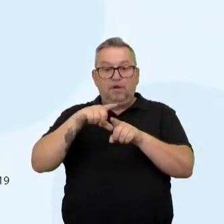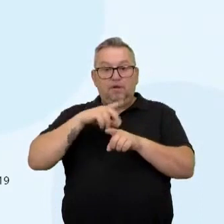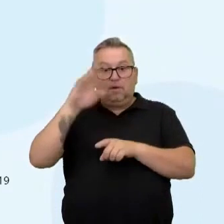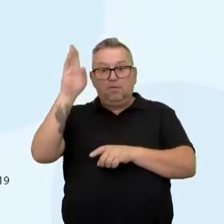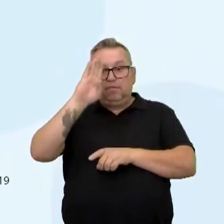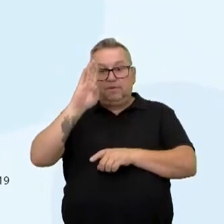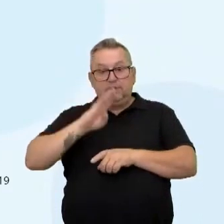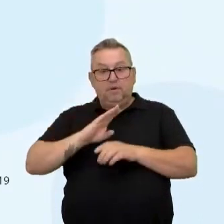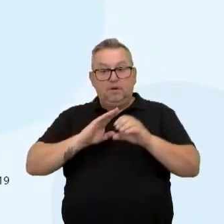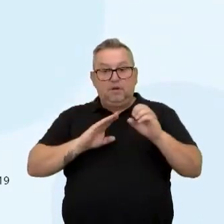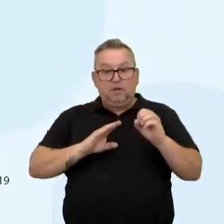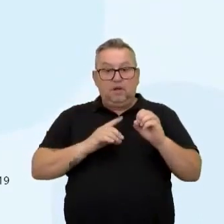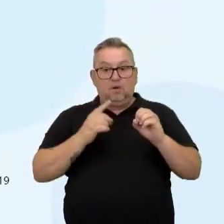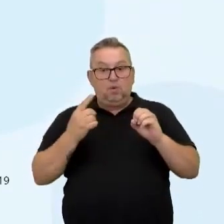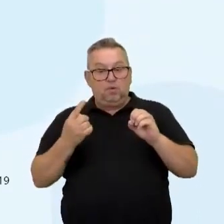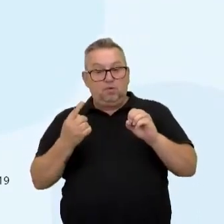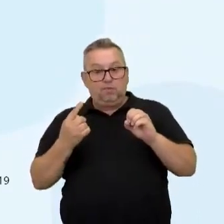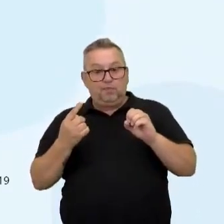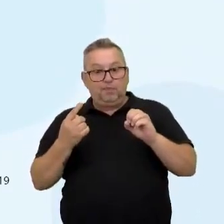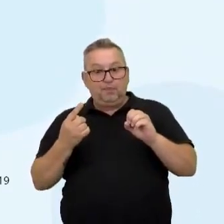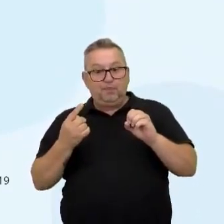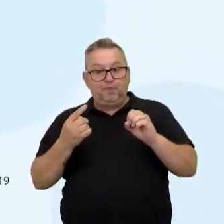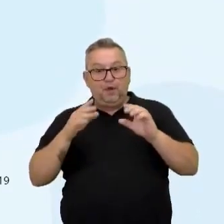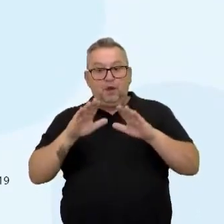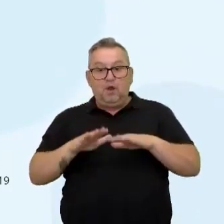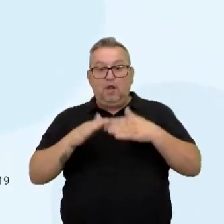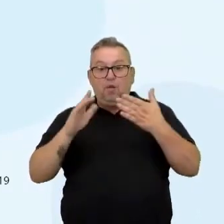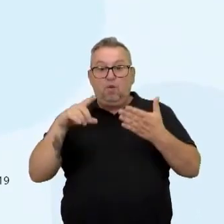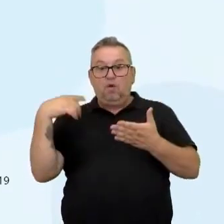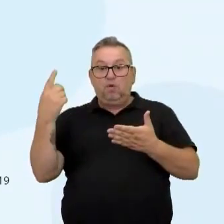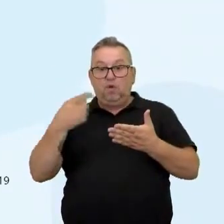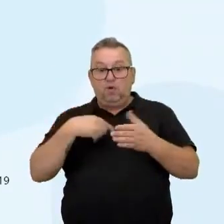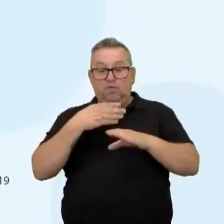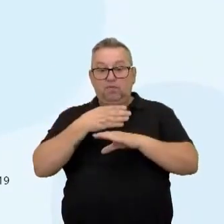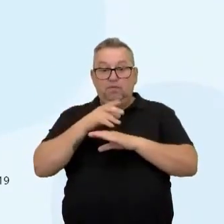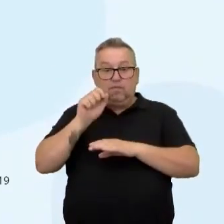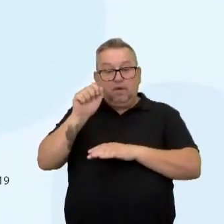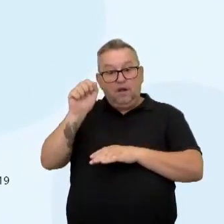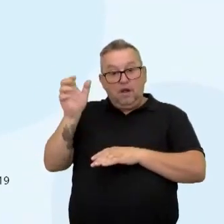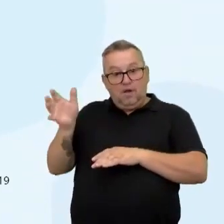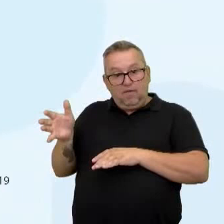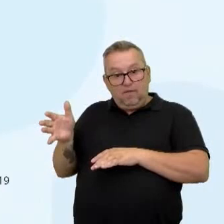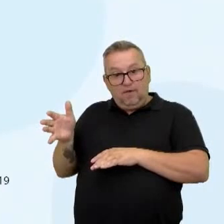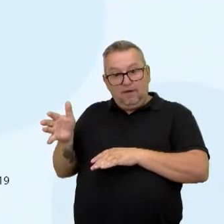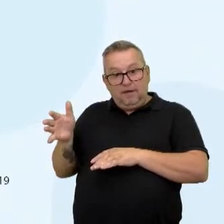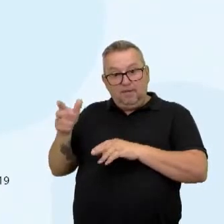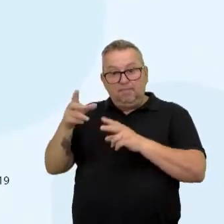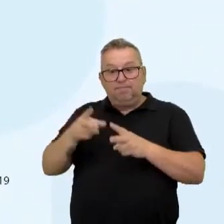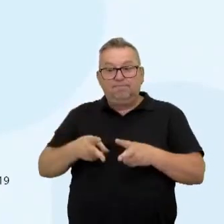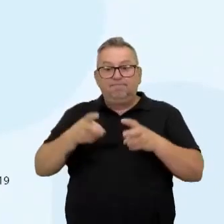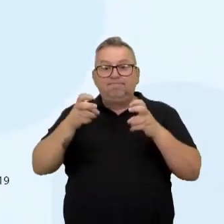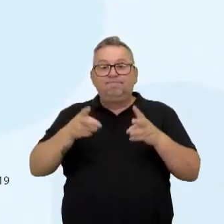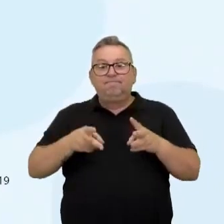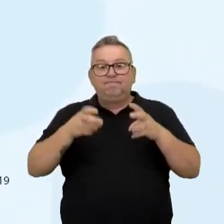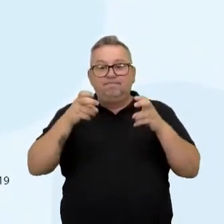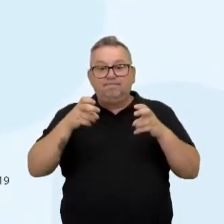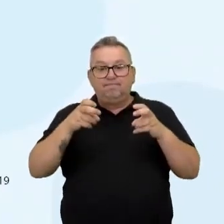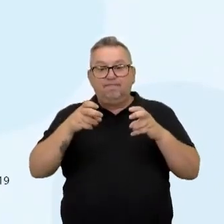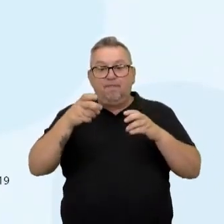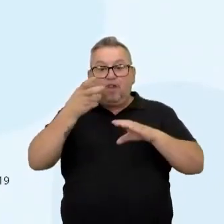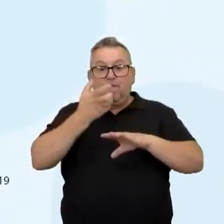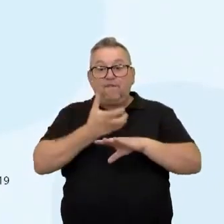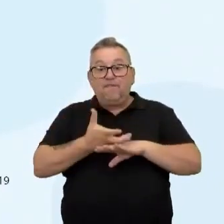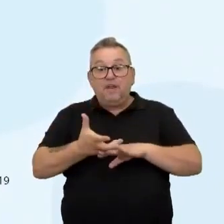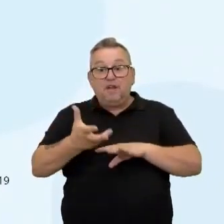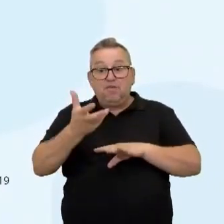né, entre 0 a 1 mais ou menos. Quando nós vamos para o continente africano, a gente percebe que o crescimento